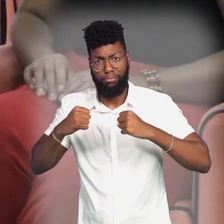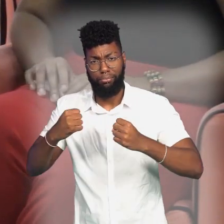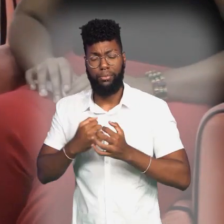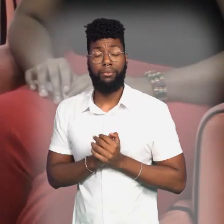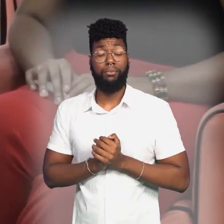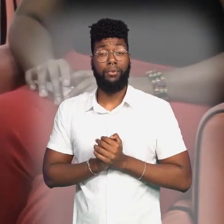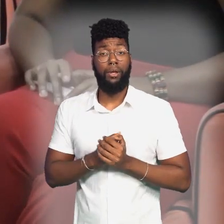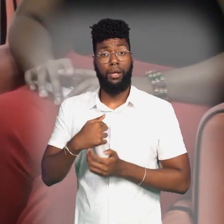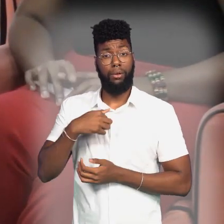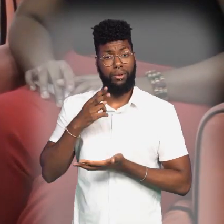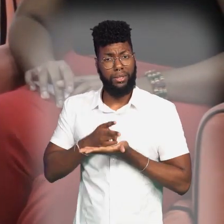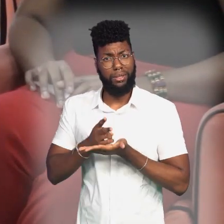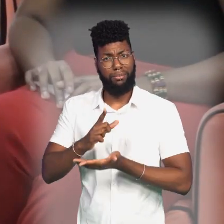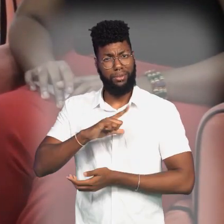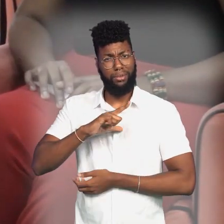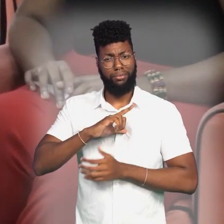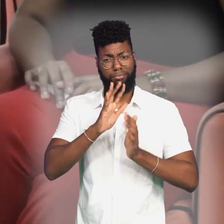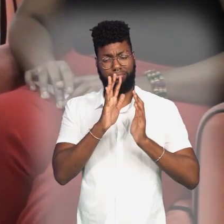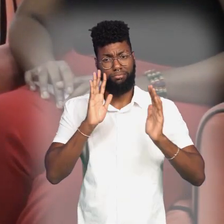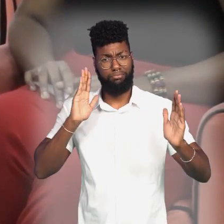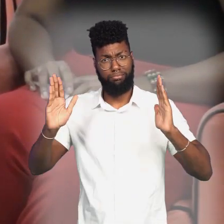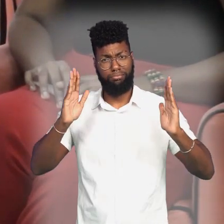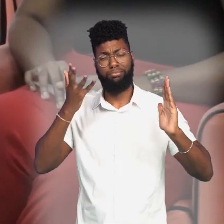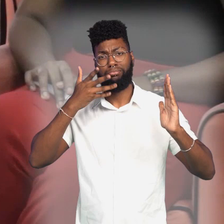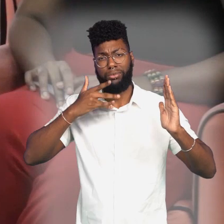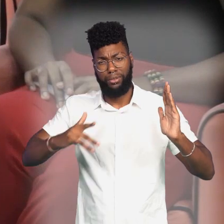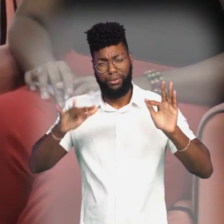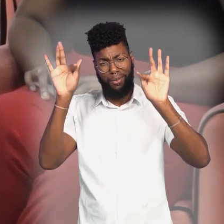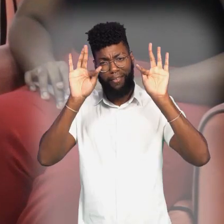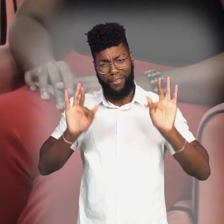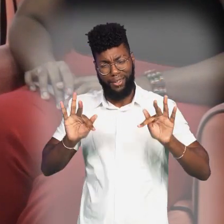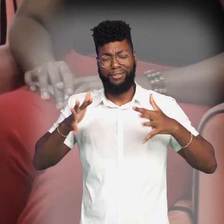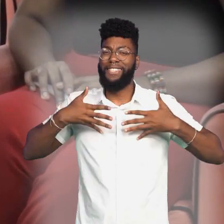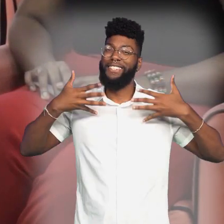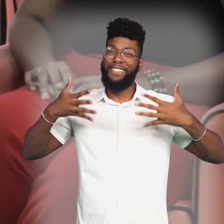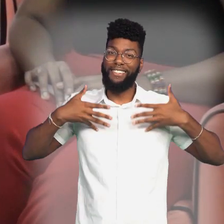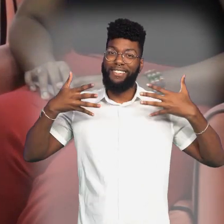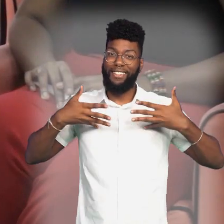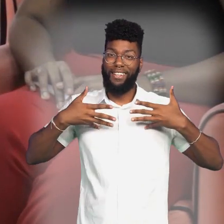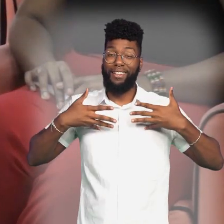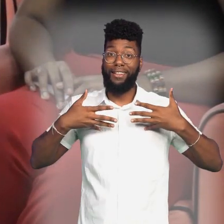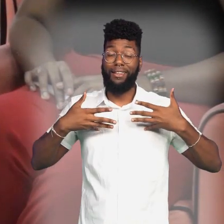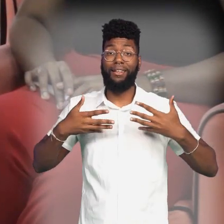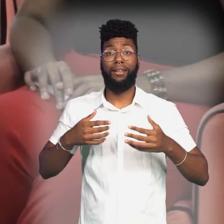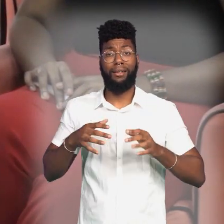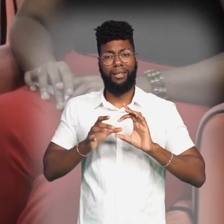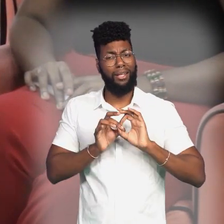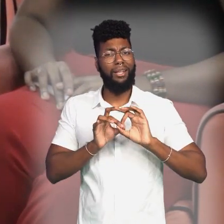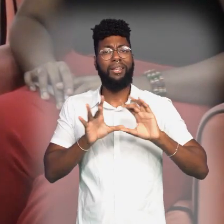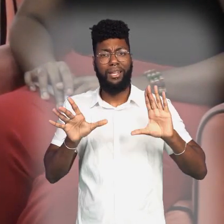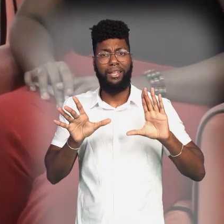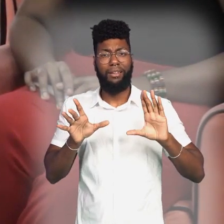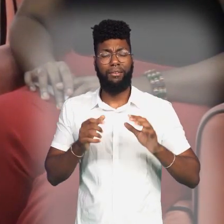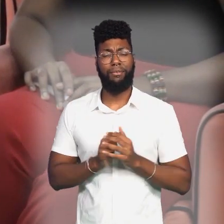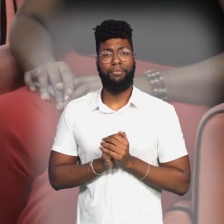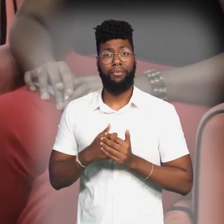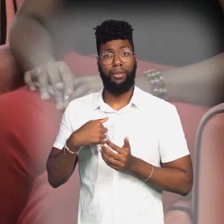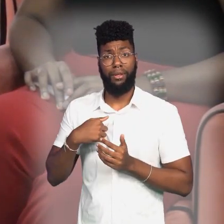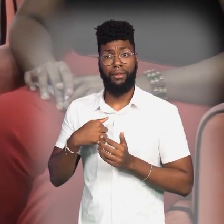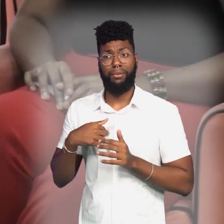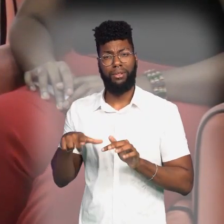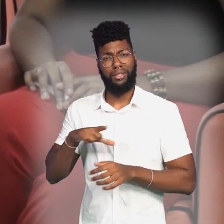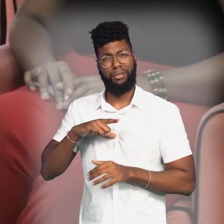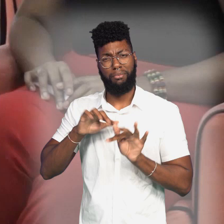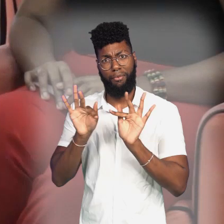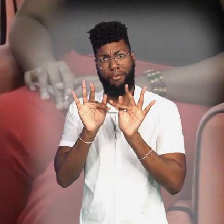tive uma infância muito feliz, bem alegre e solta também. Sim. E eu sou uma família muito